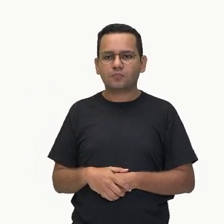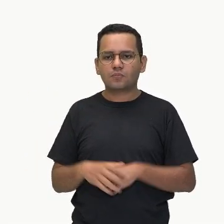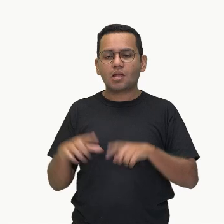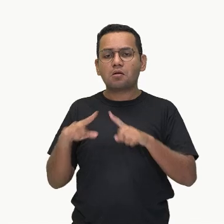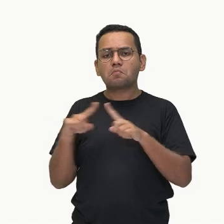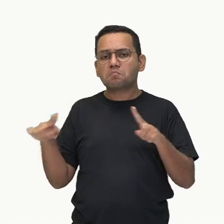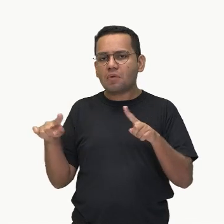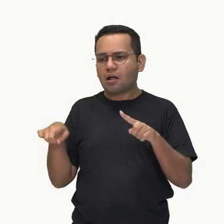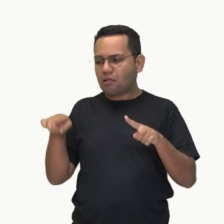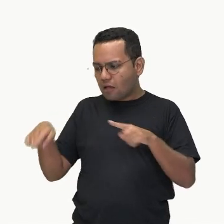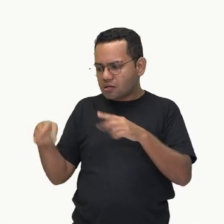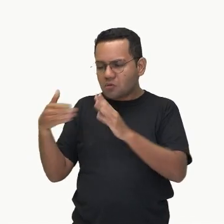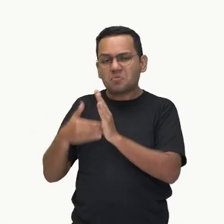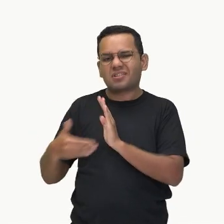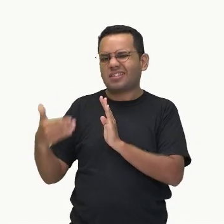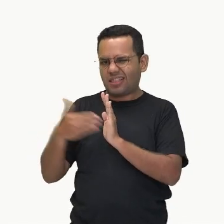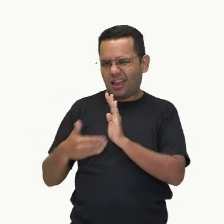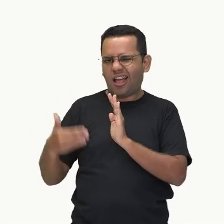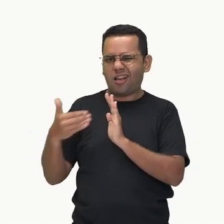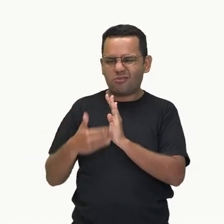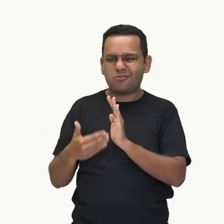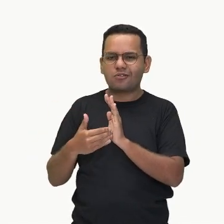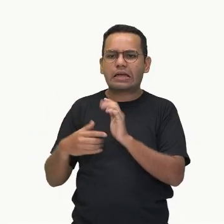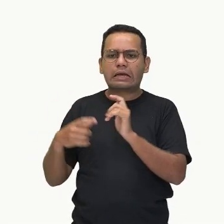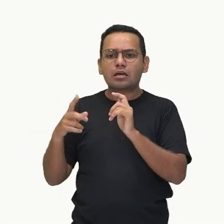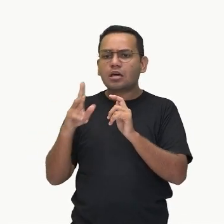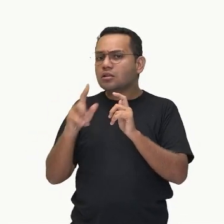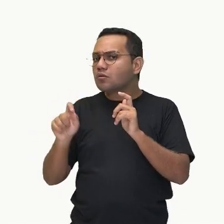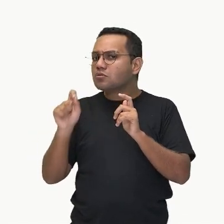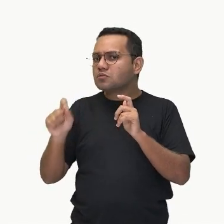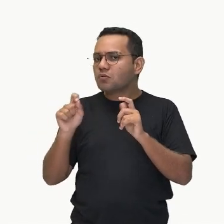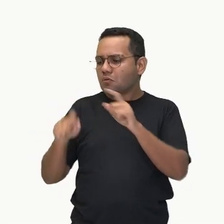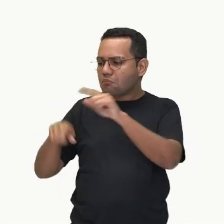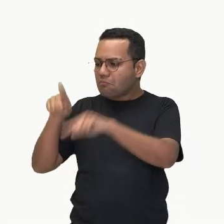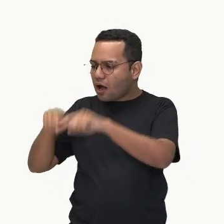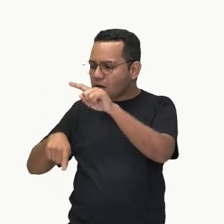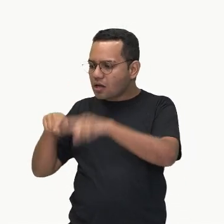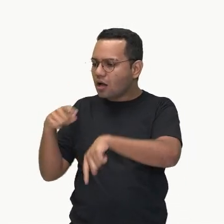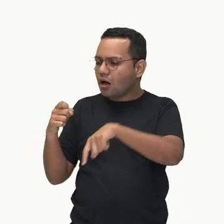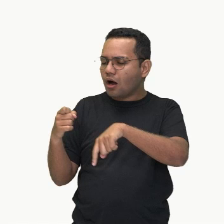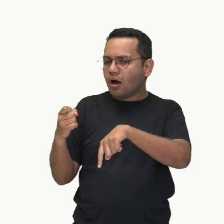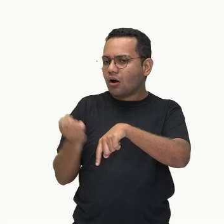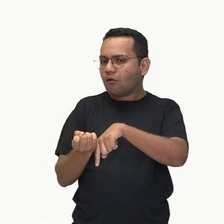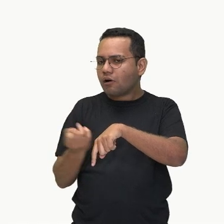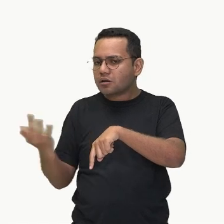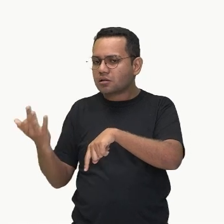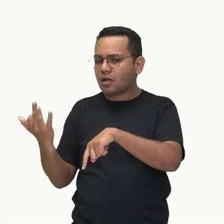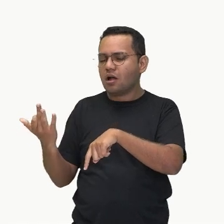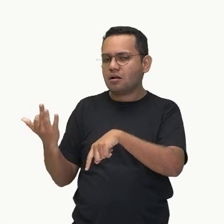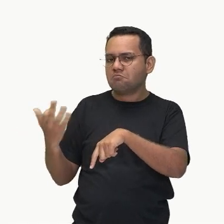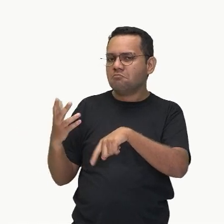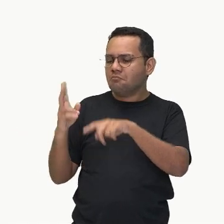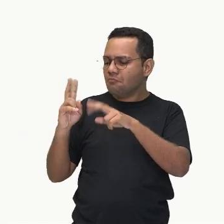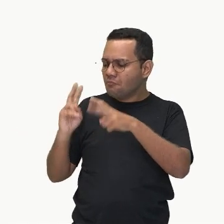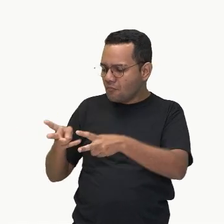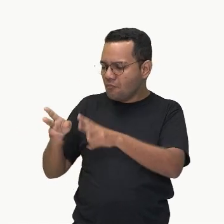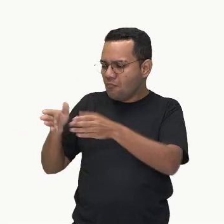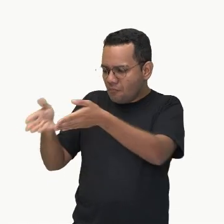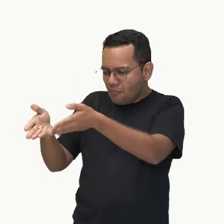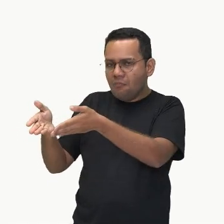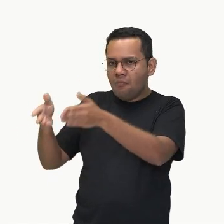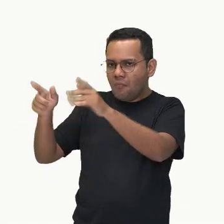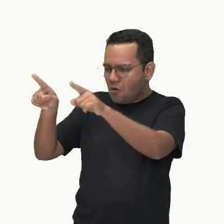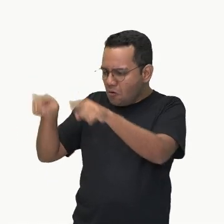barreira física, que ele vai reter partículas de certos tamanhos, vai ficar um filtrado aí. E aí, com